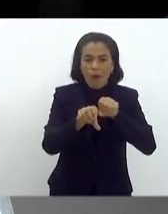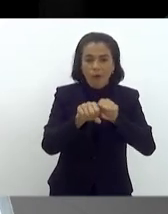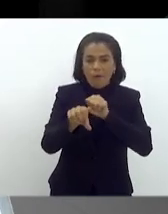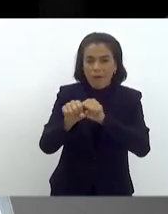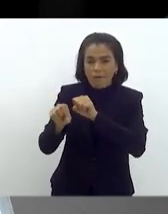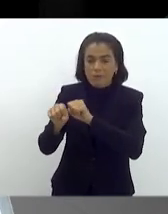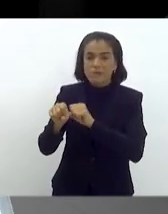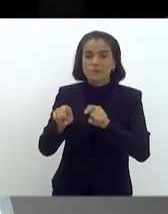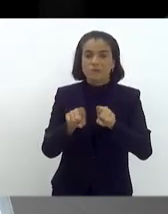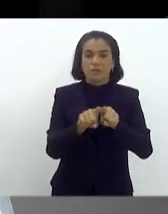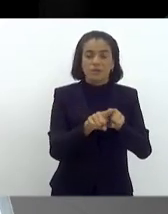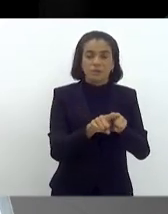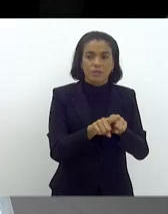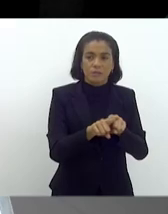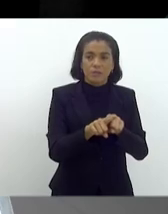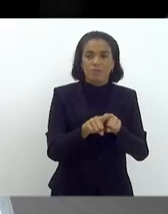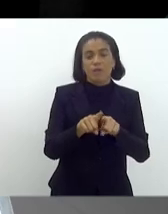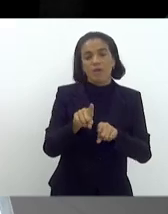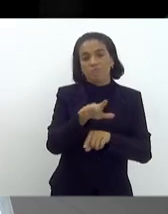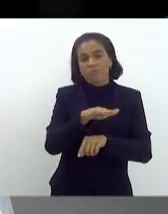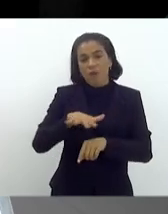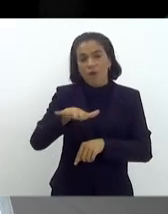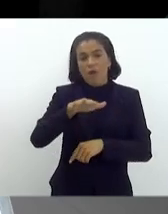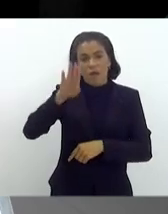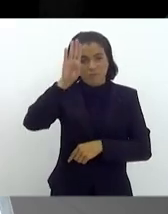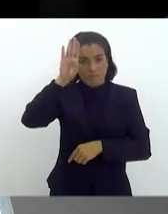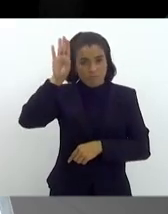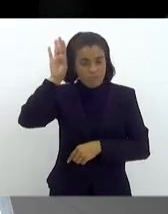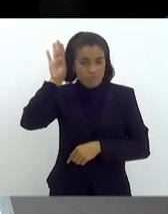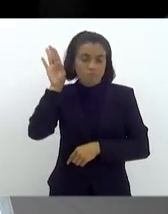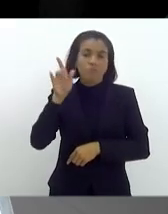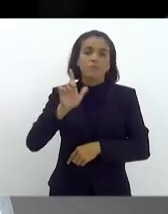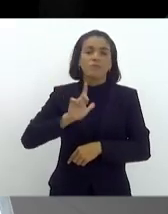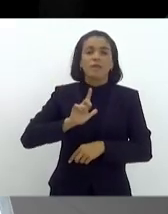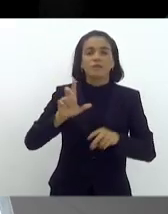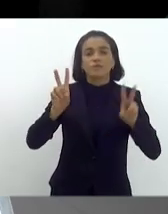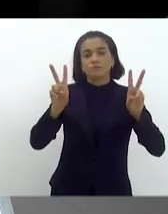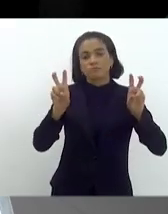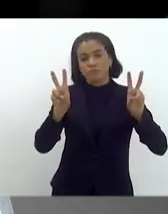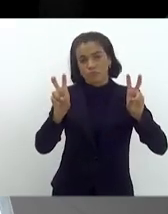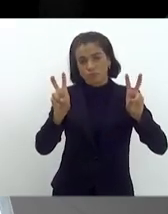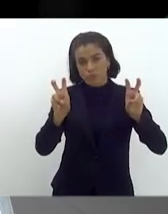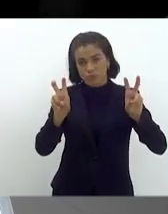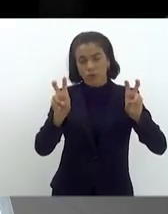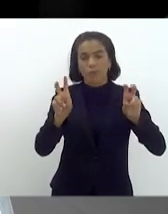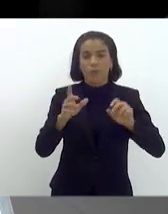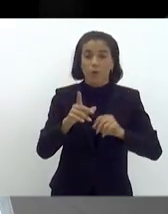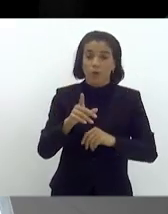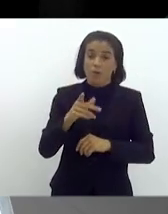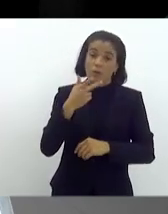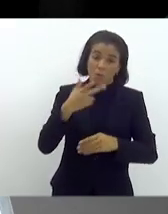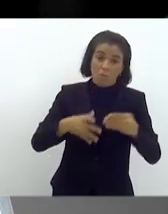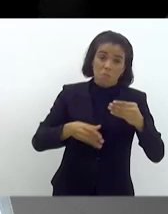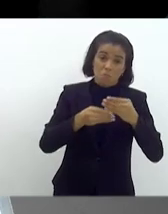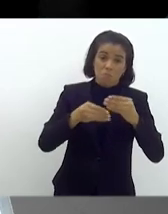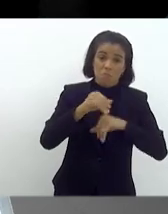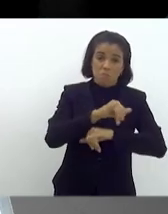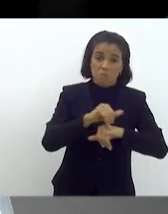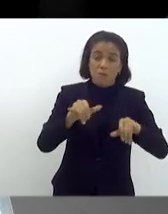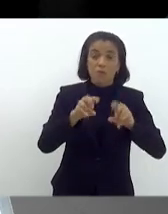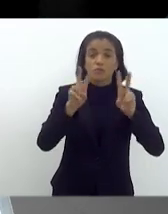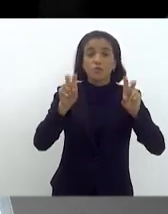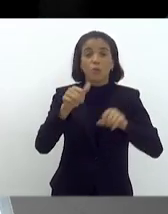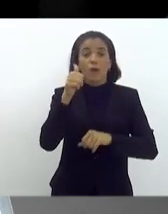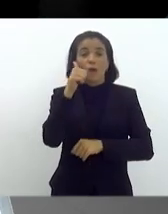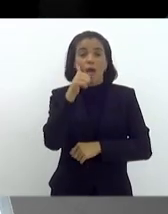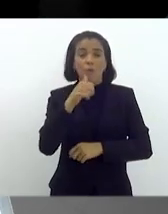e de nome acadêmico Entra muito a questão creio eu um ponto que foi muito bem colocado é a questão também